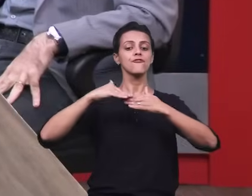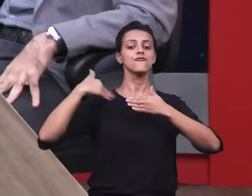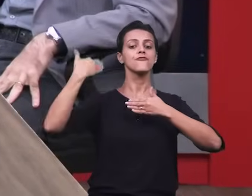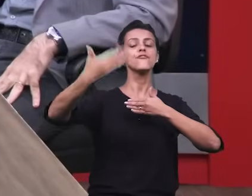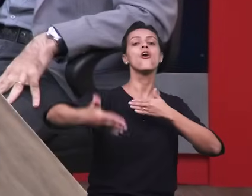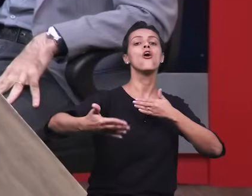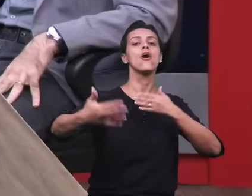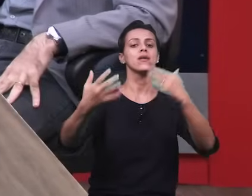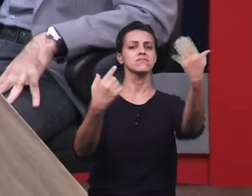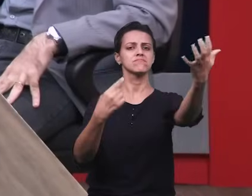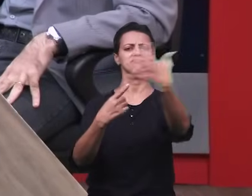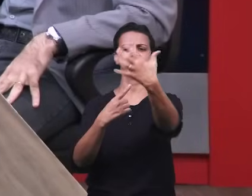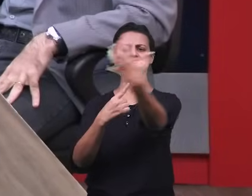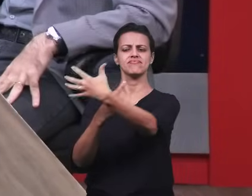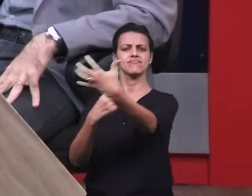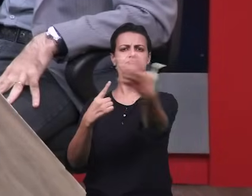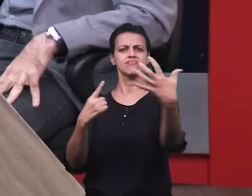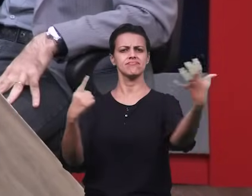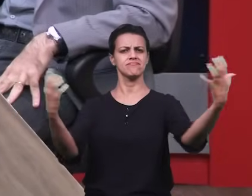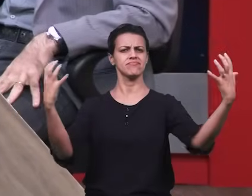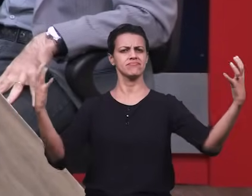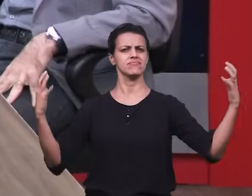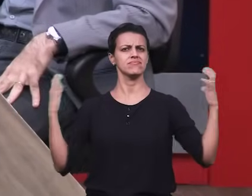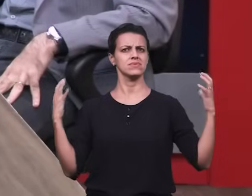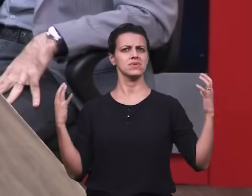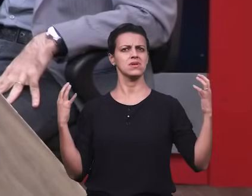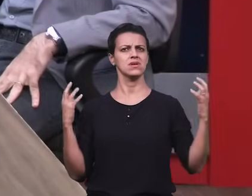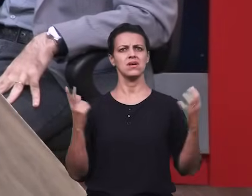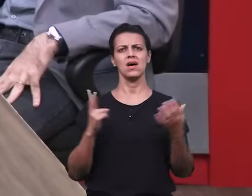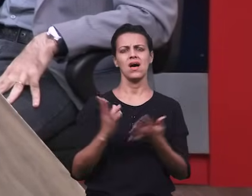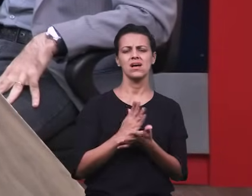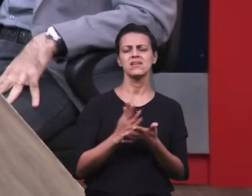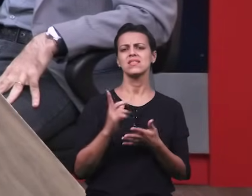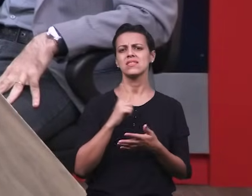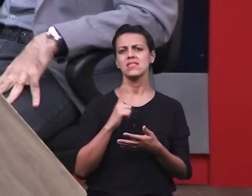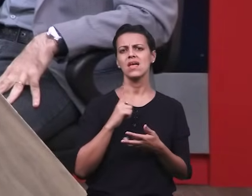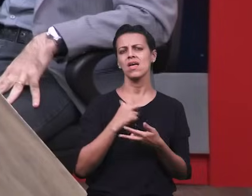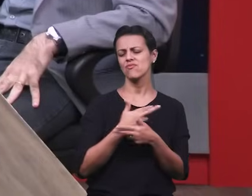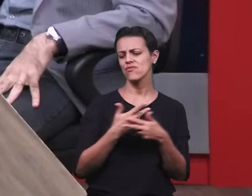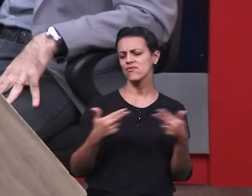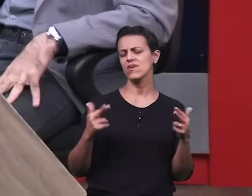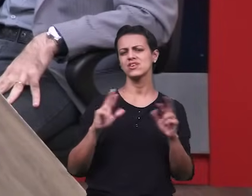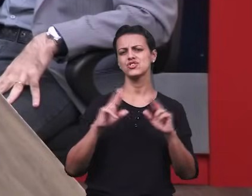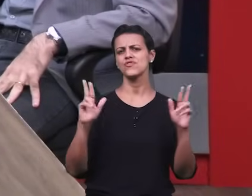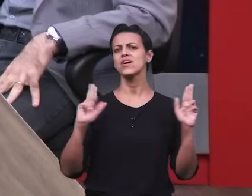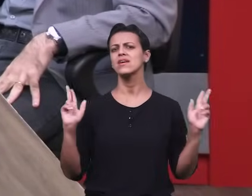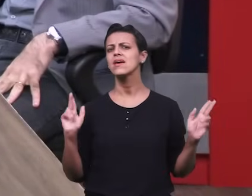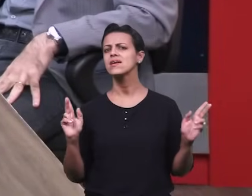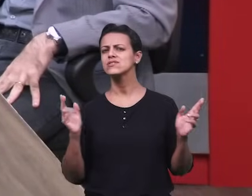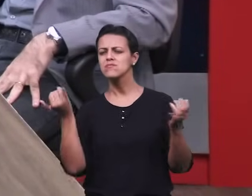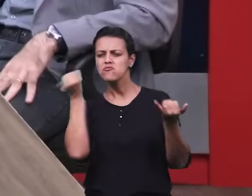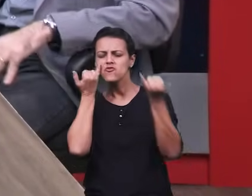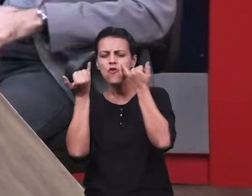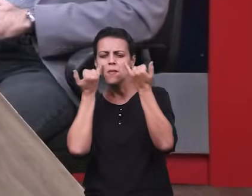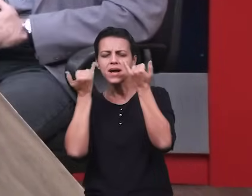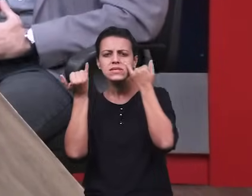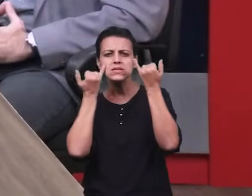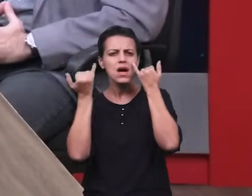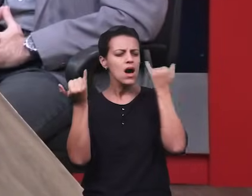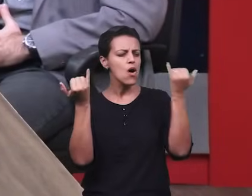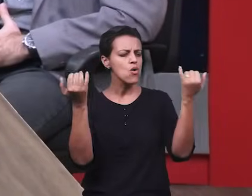vivemos. Em cada momento, nós estamos em ambientes diferentes, vamos captar informações